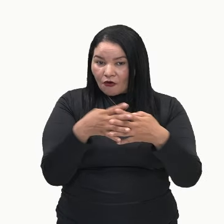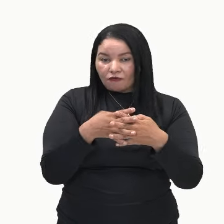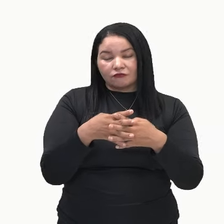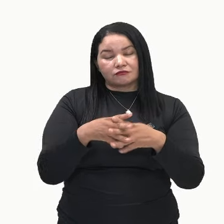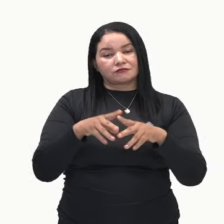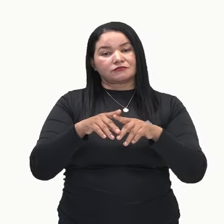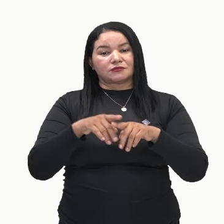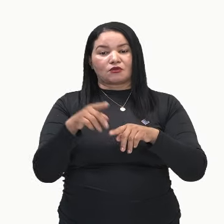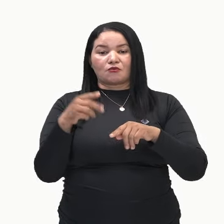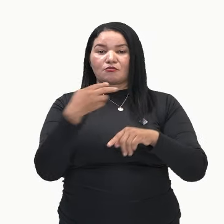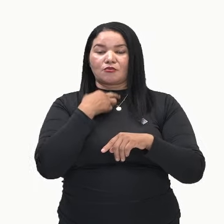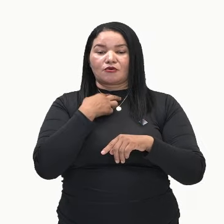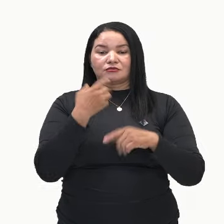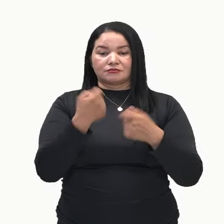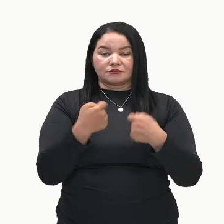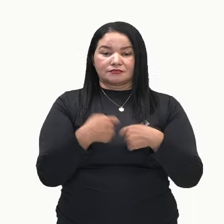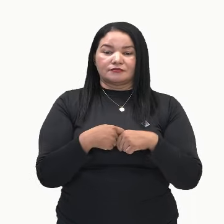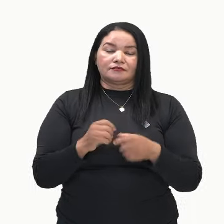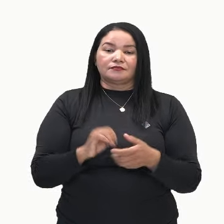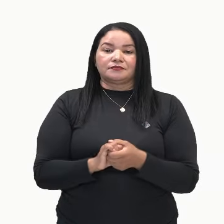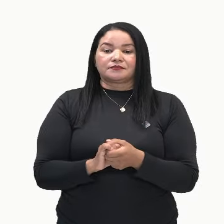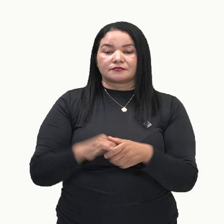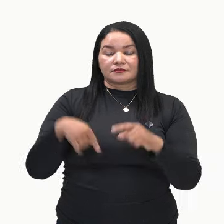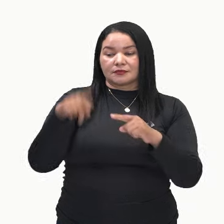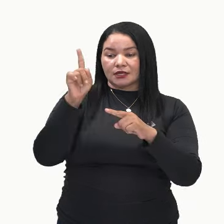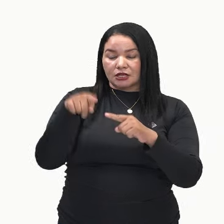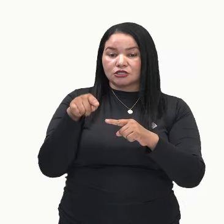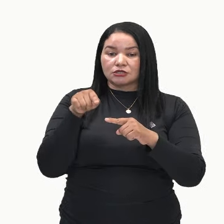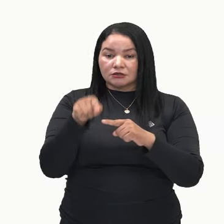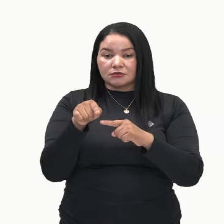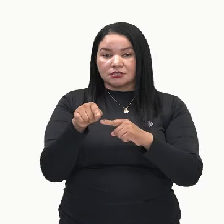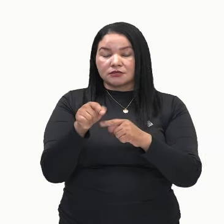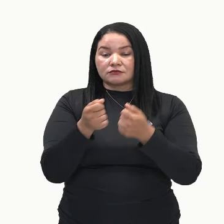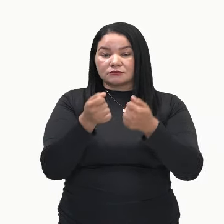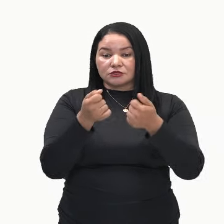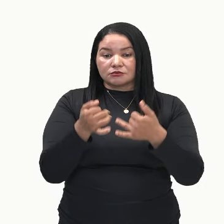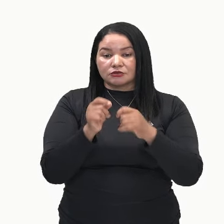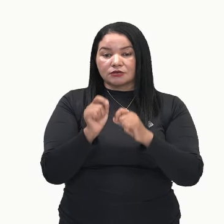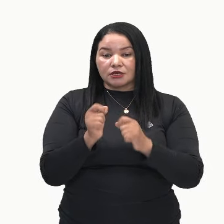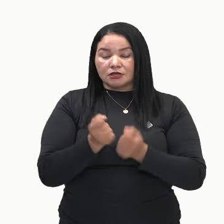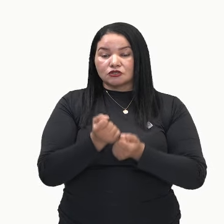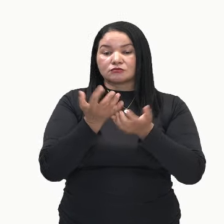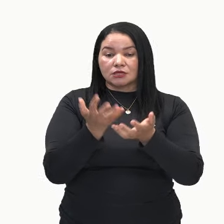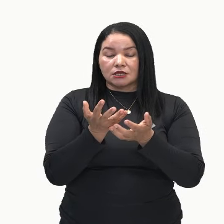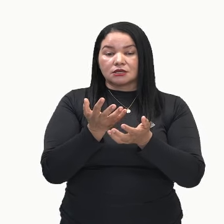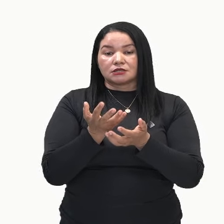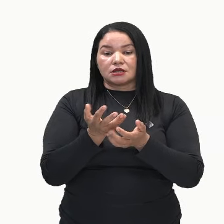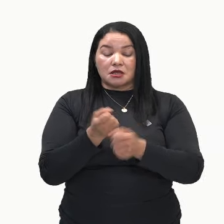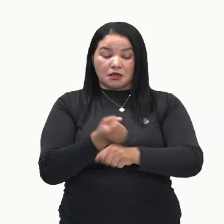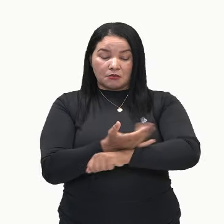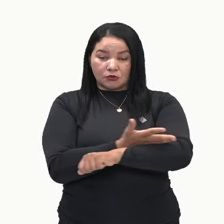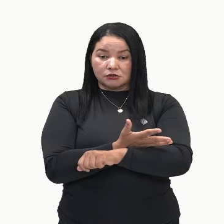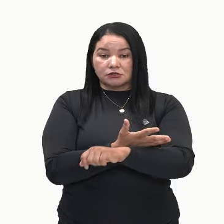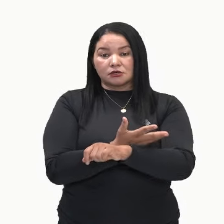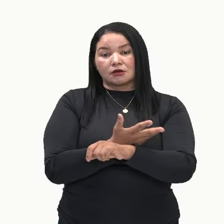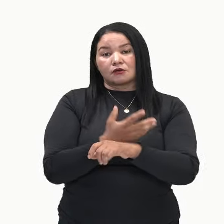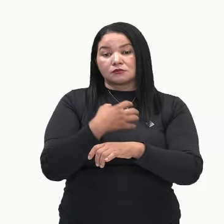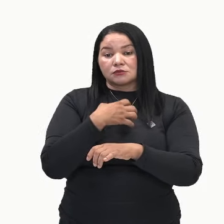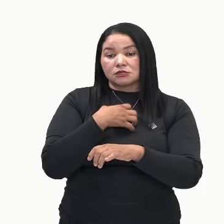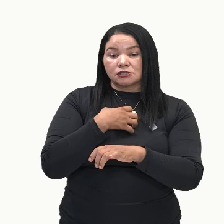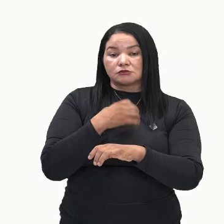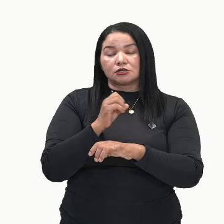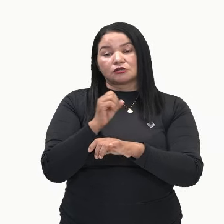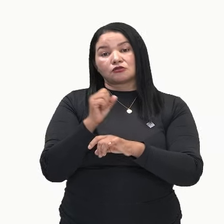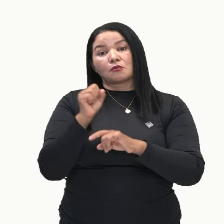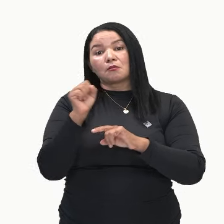Aqui nos pontos de exclamação, porque está transmitindo uma emoção ou um sentimento, e elas também podem ser afirmativas